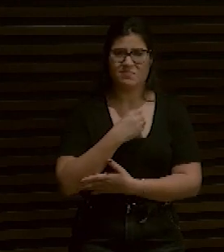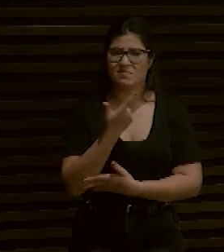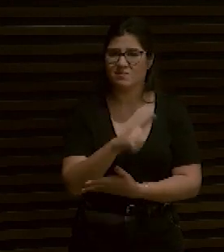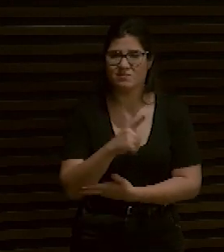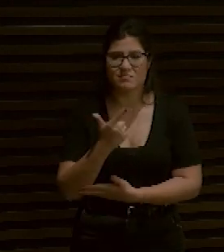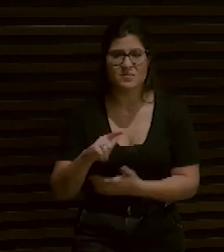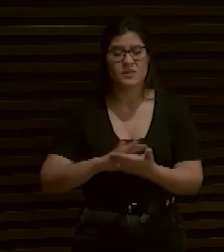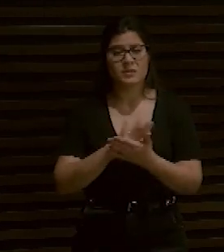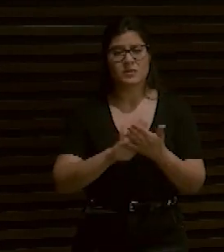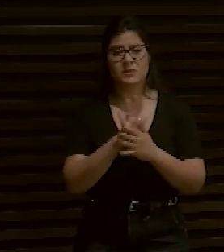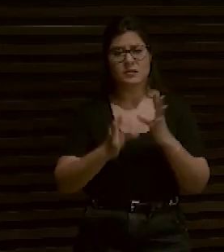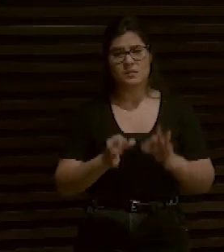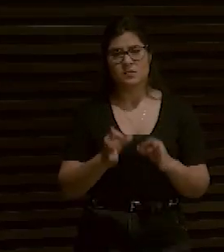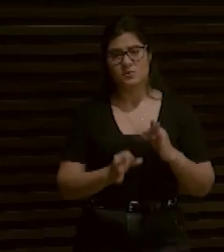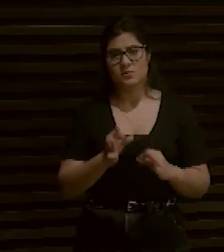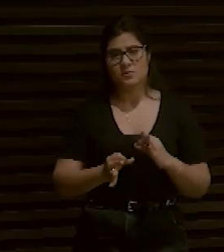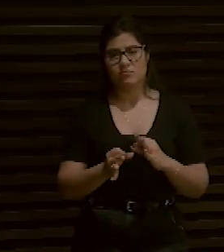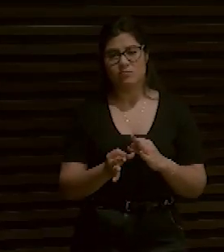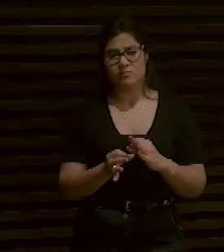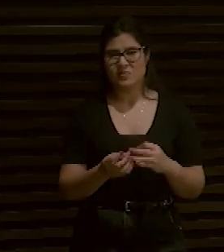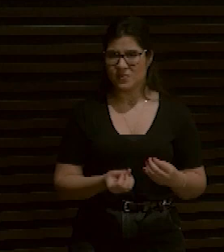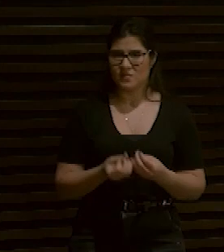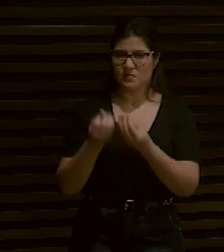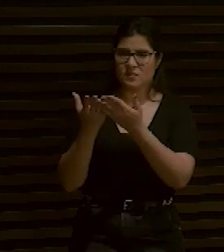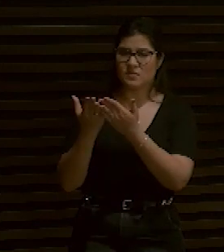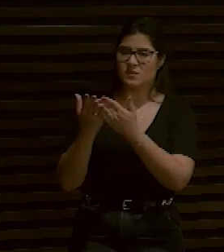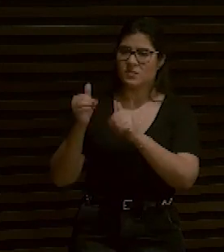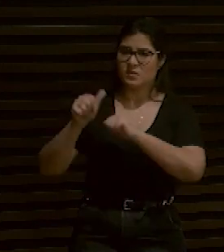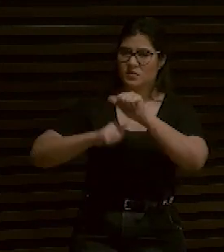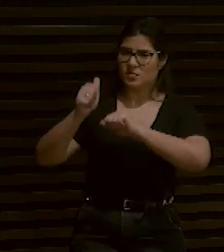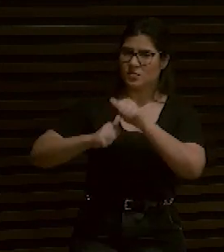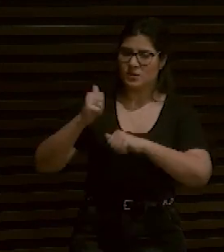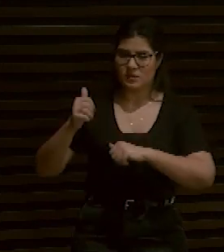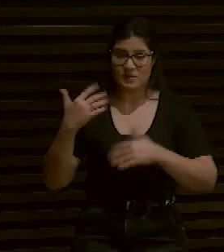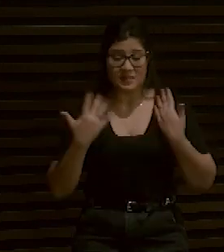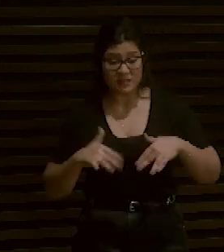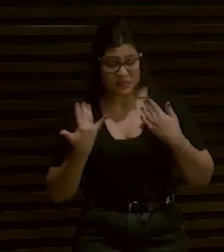justo. Eu não tinha nada que eu podia oferecer em troca por tão grande amor.